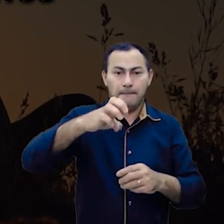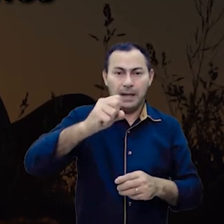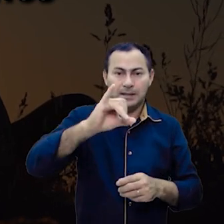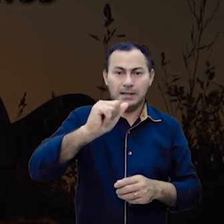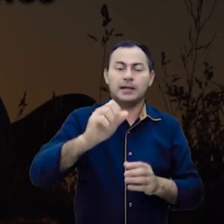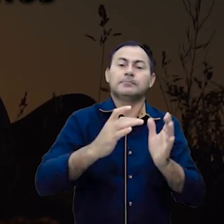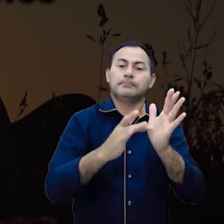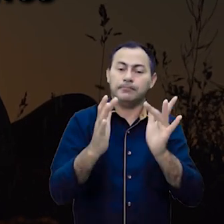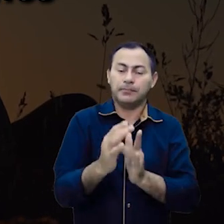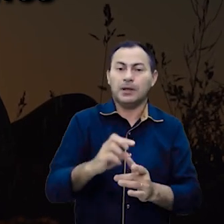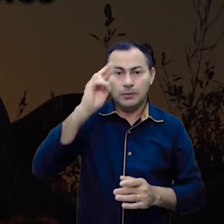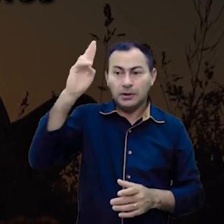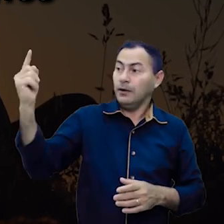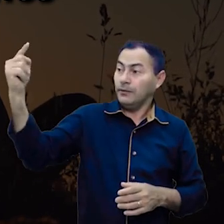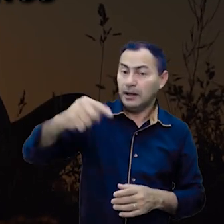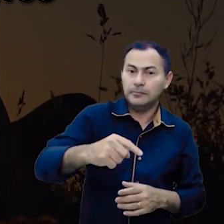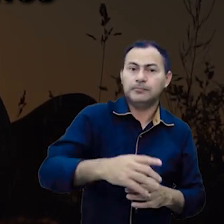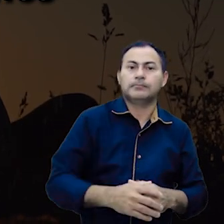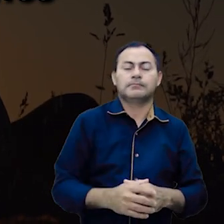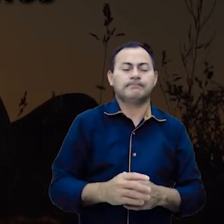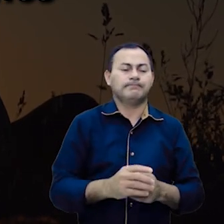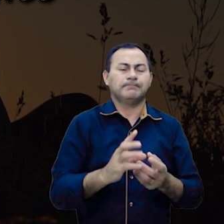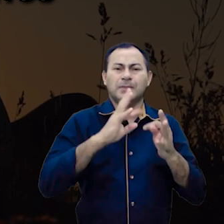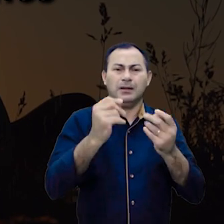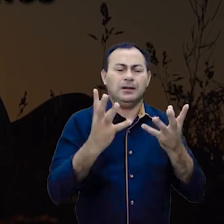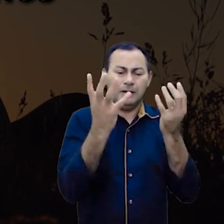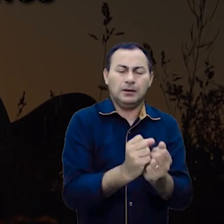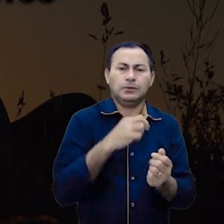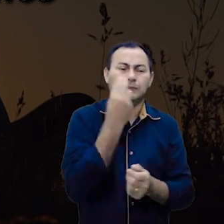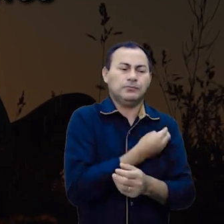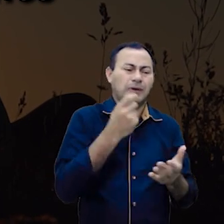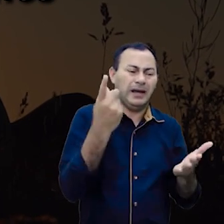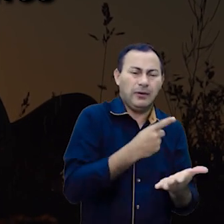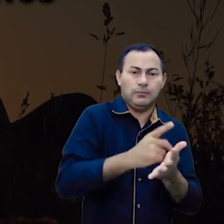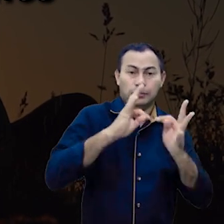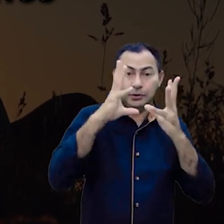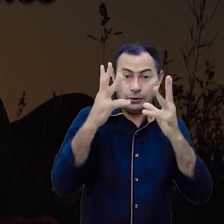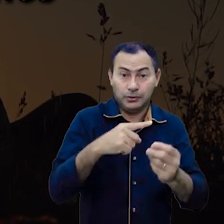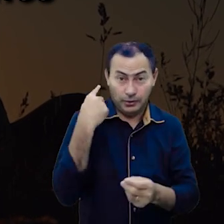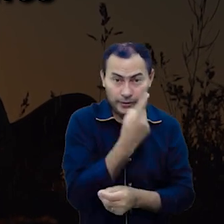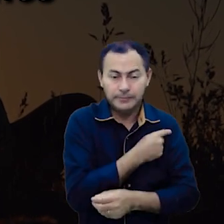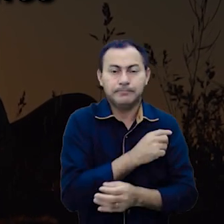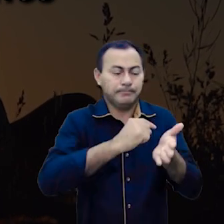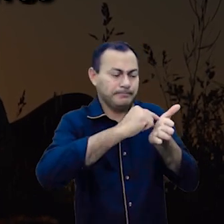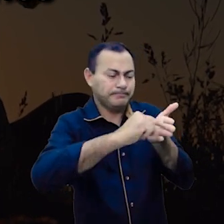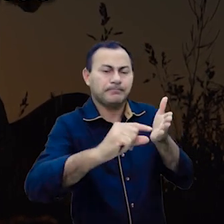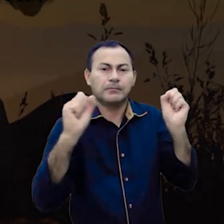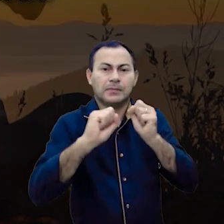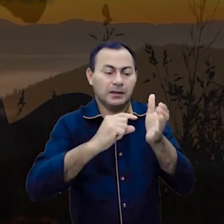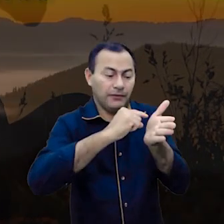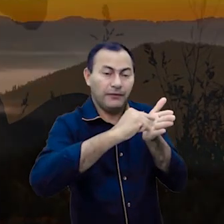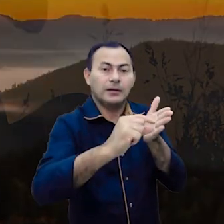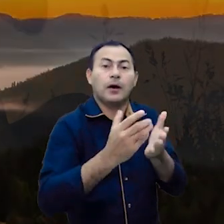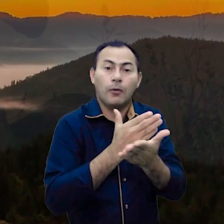refere ao Messias Jesus o senhor fez cair sobre ele a iniquidade de todos nós Esse é um versículo maravilhoso